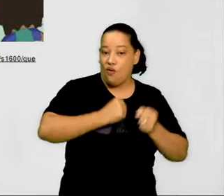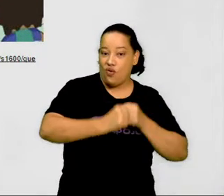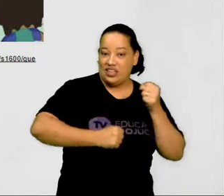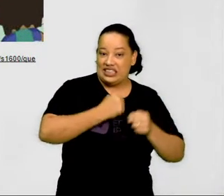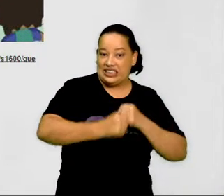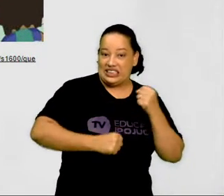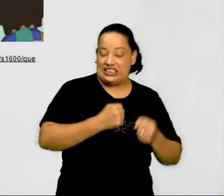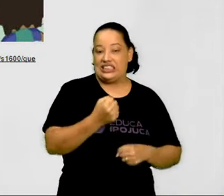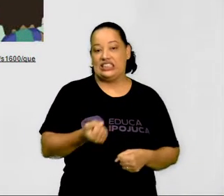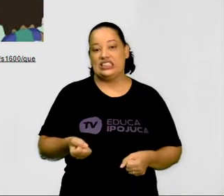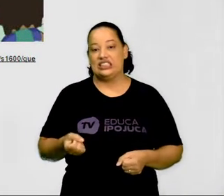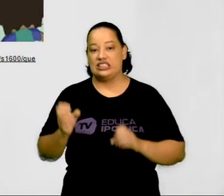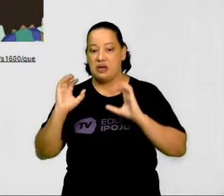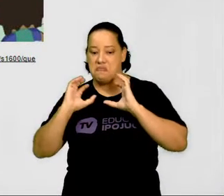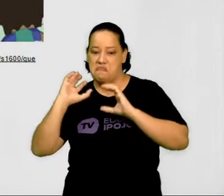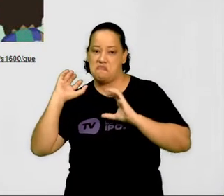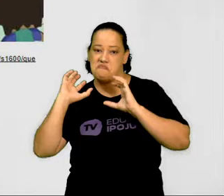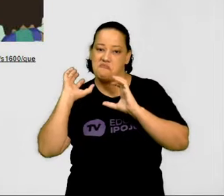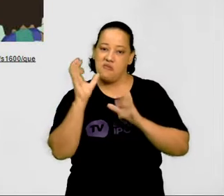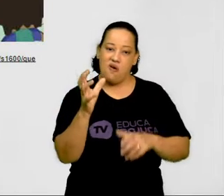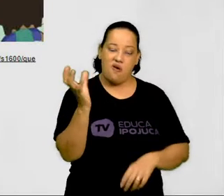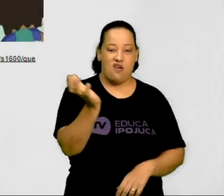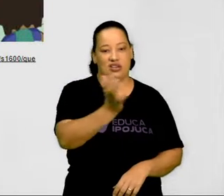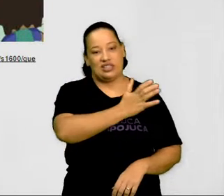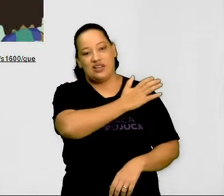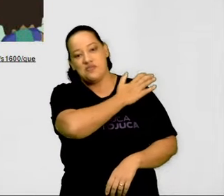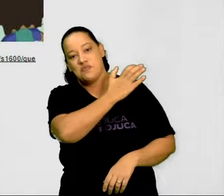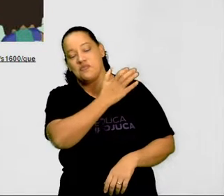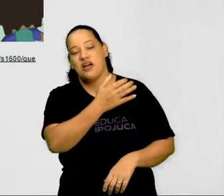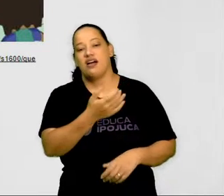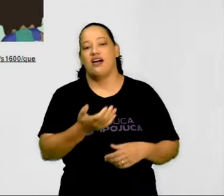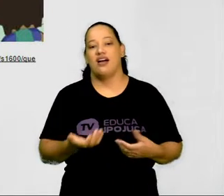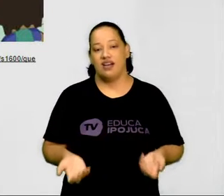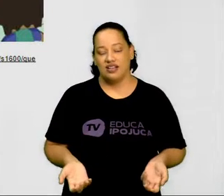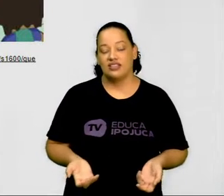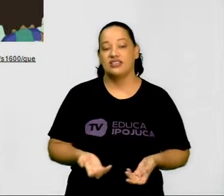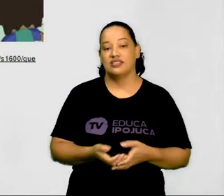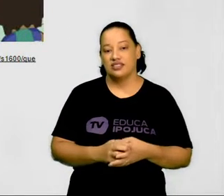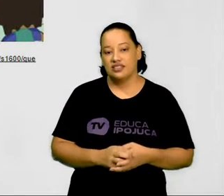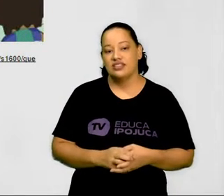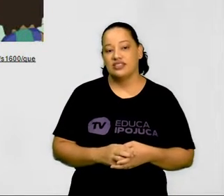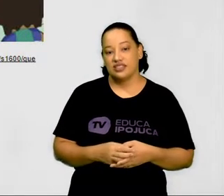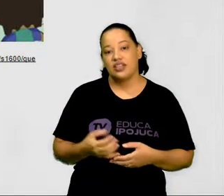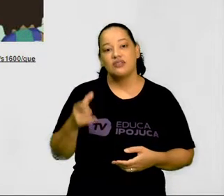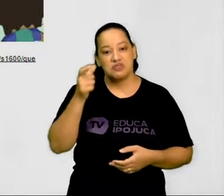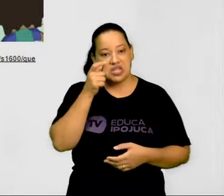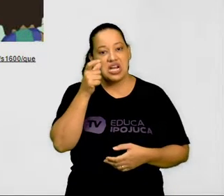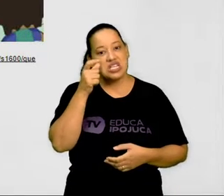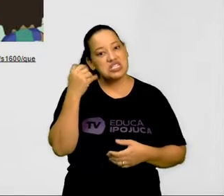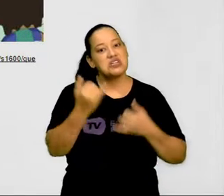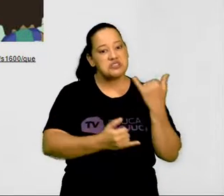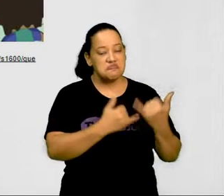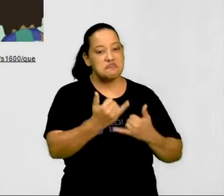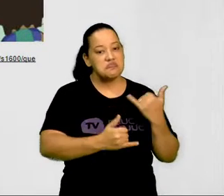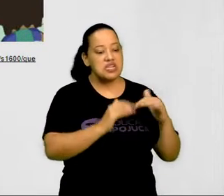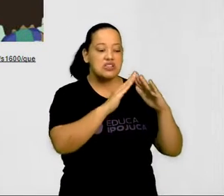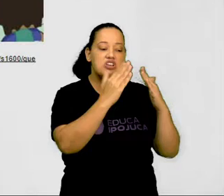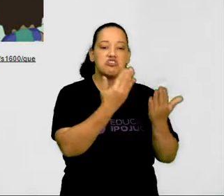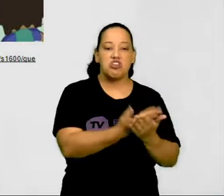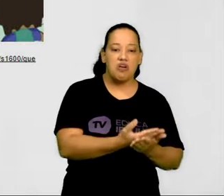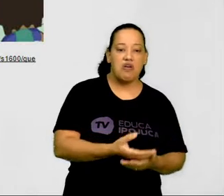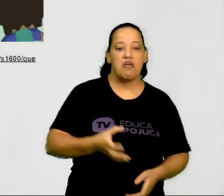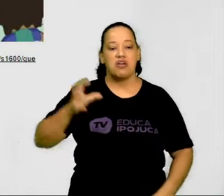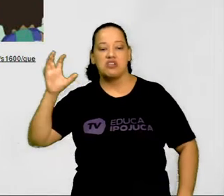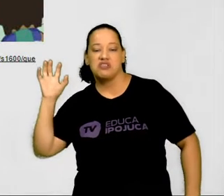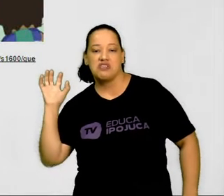Olha aí o queimado de tentar acertar o outro com uma bola veja que interessante coisas que a gente brinca né na escola de